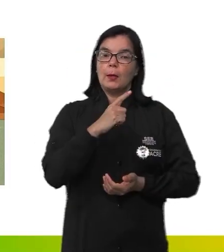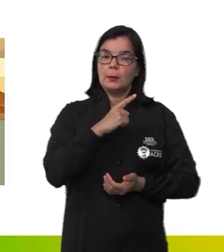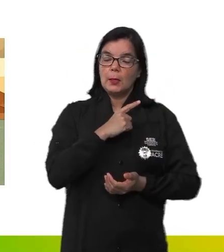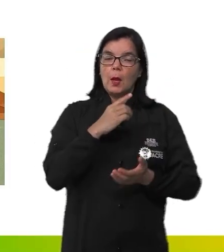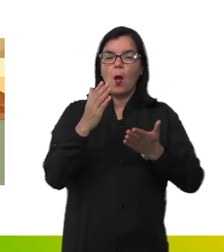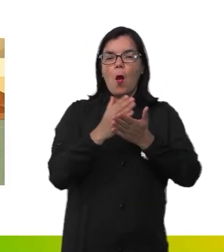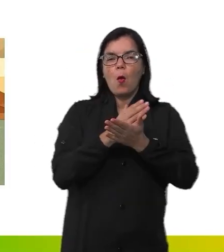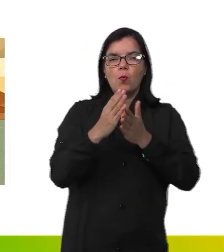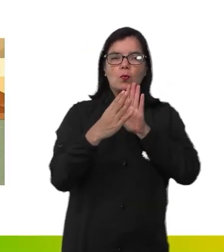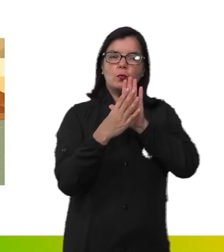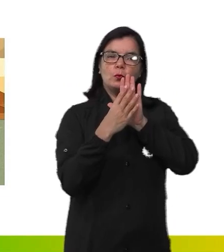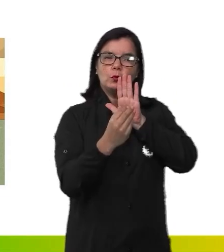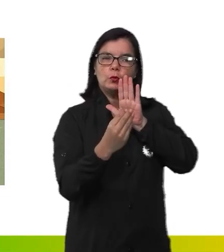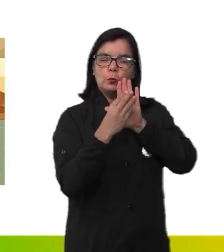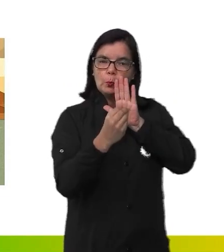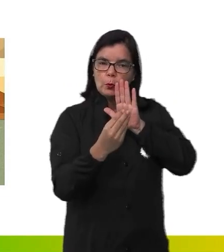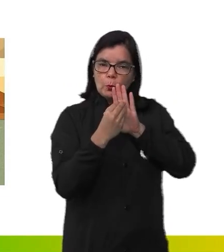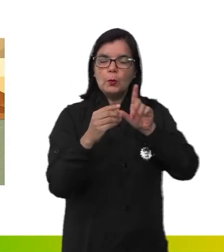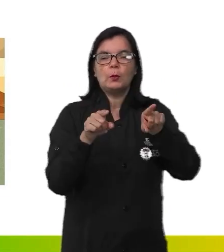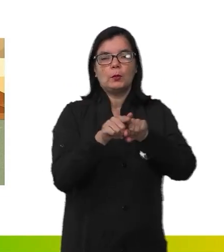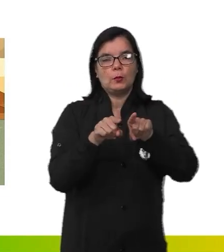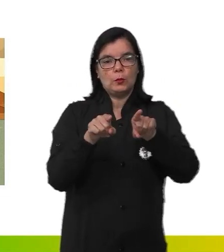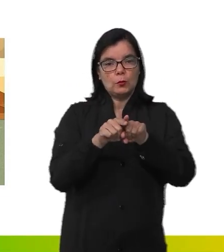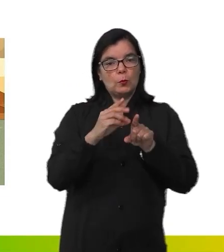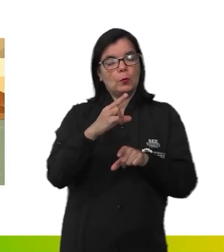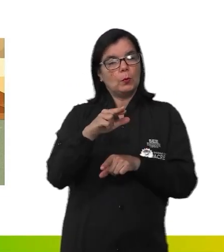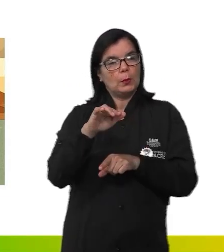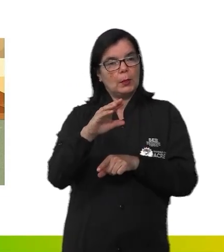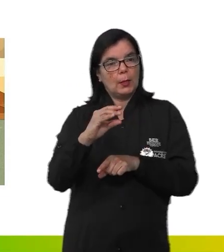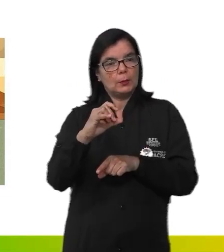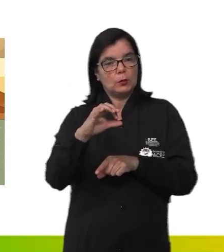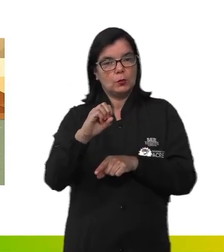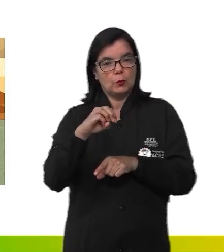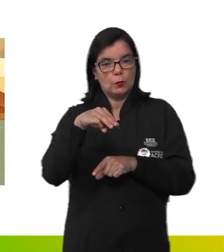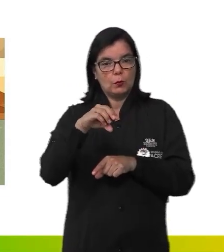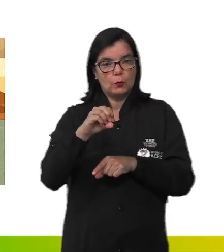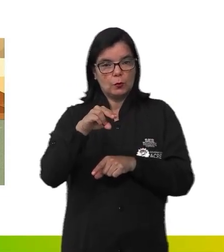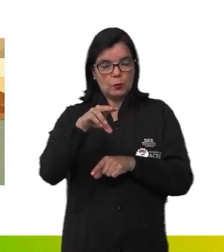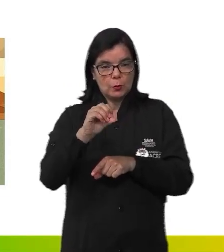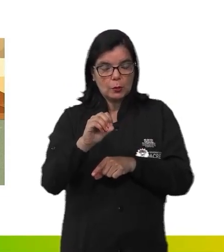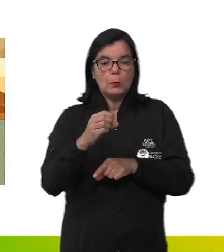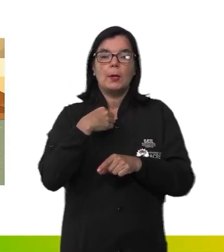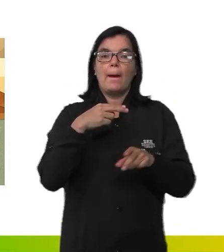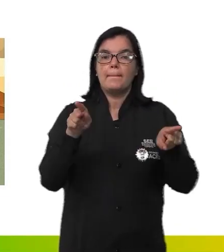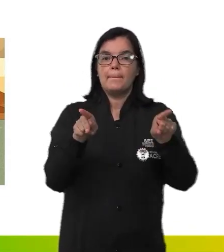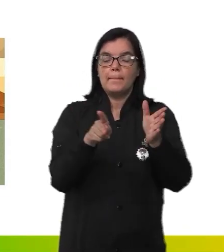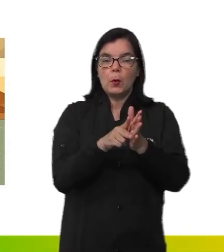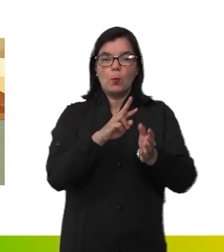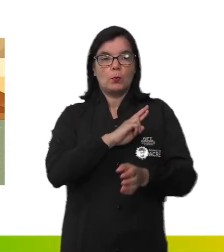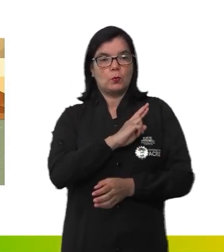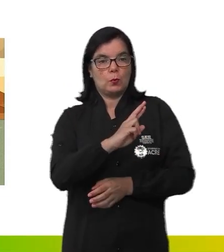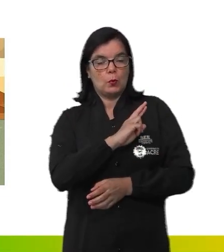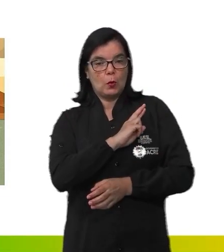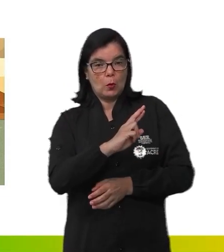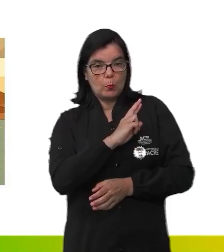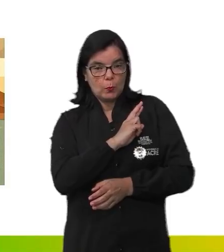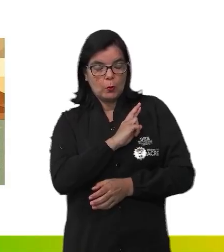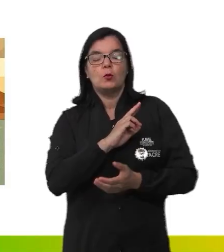me traz alguns modelos sobre a origem da vida, como o criacionismo, né, que é parte do religioso. Temos a parte